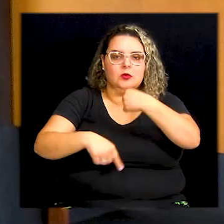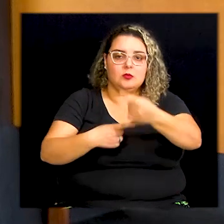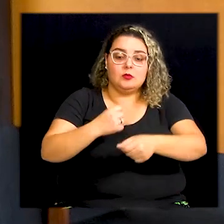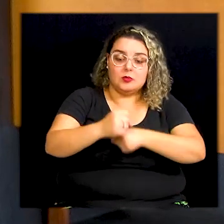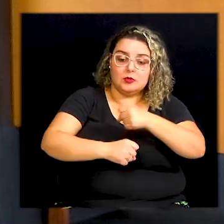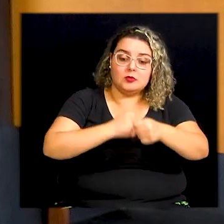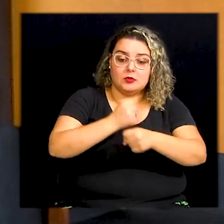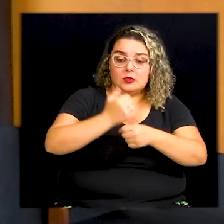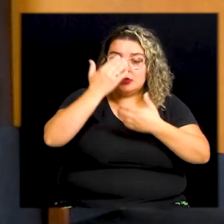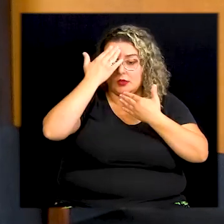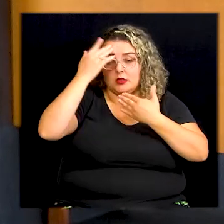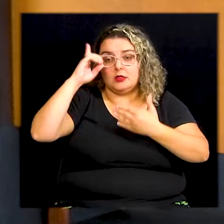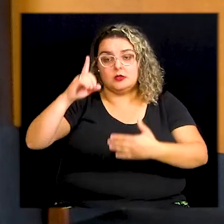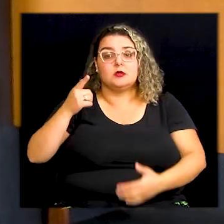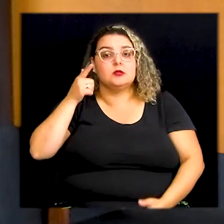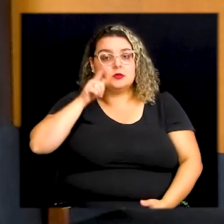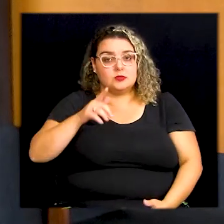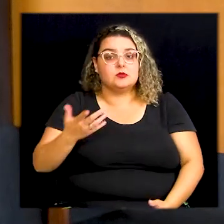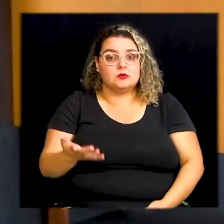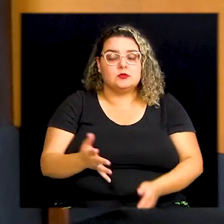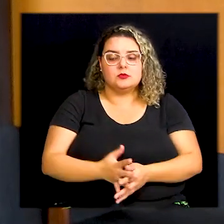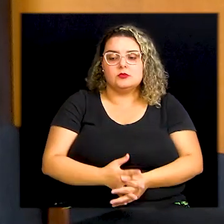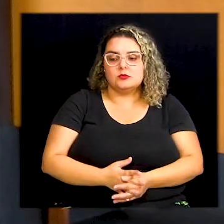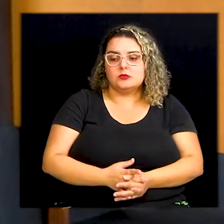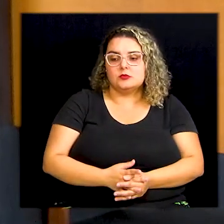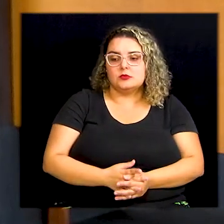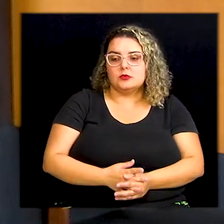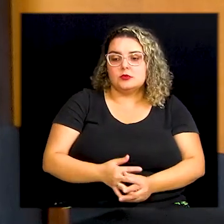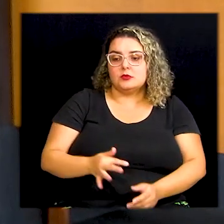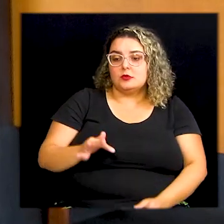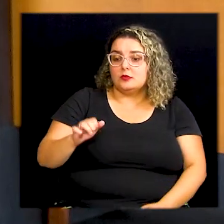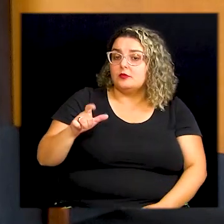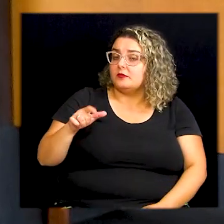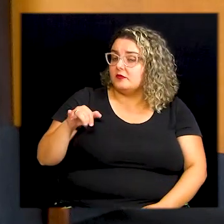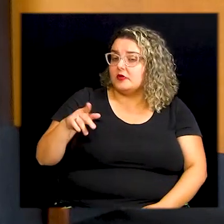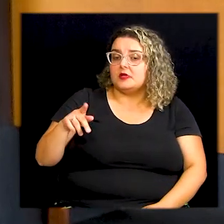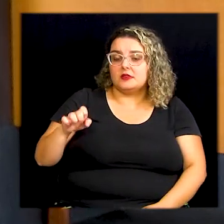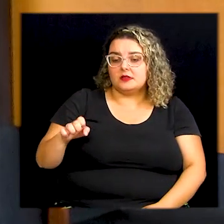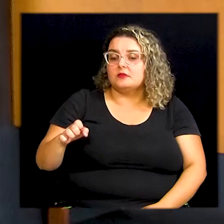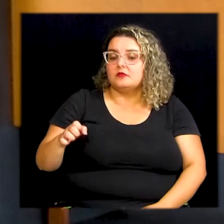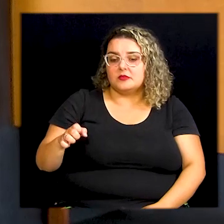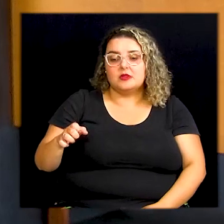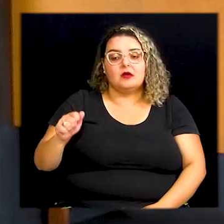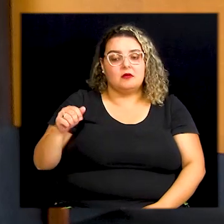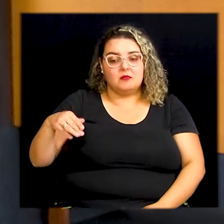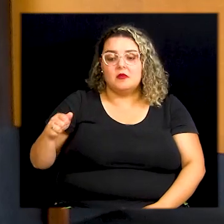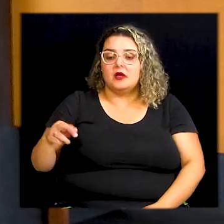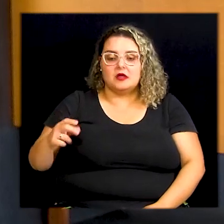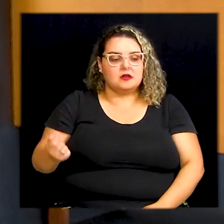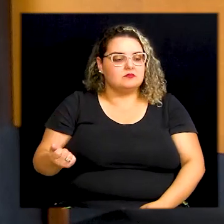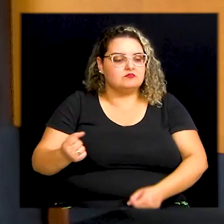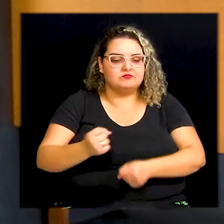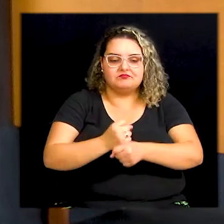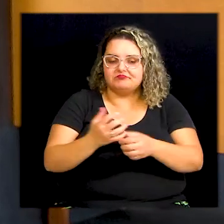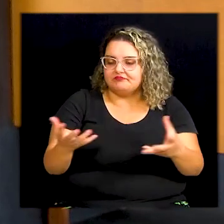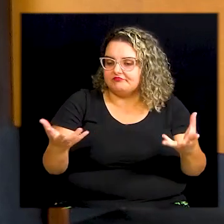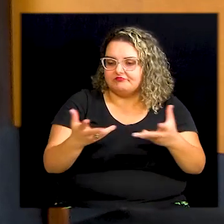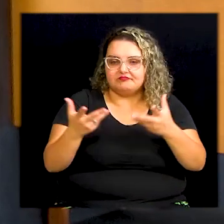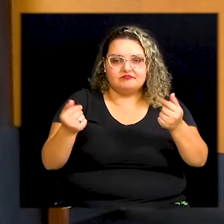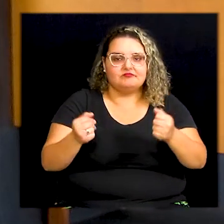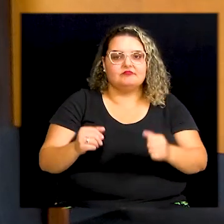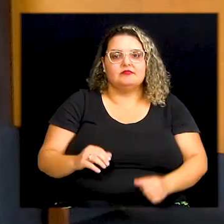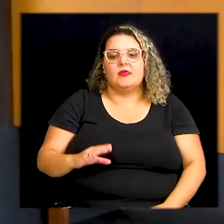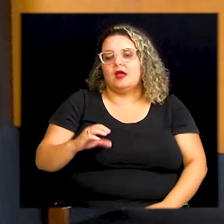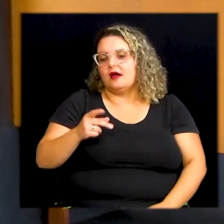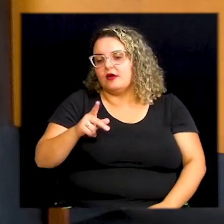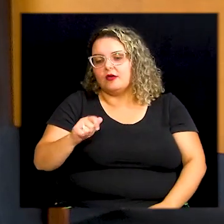vem, e graças a Deus conseguimos isso. E o ano do Felipe Amaral foi incrível, né, cara? Tive a Copa